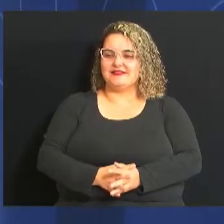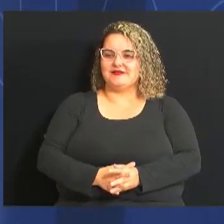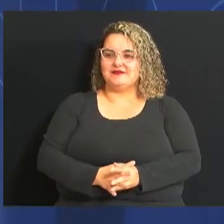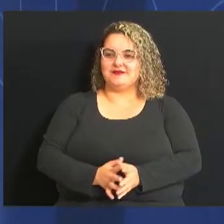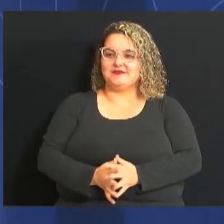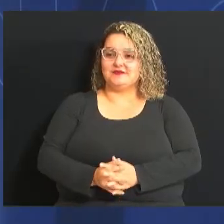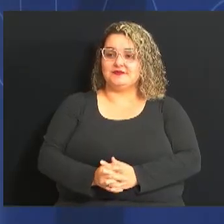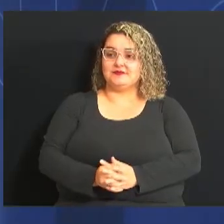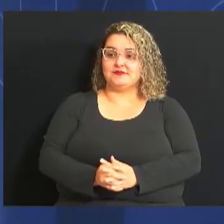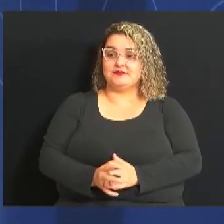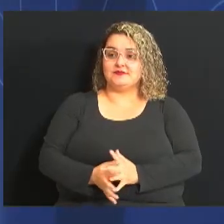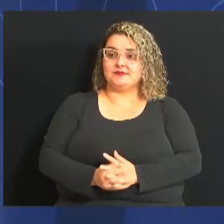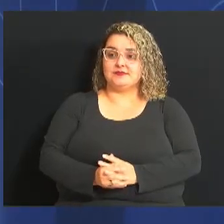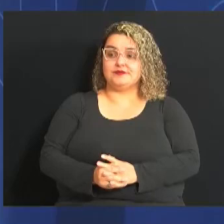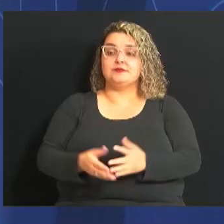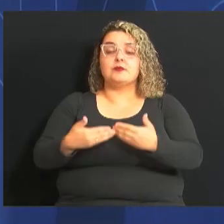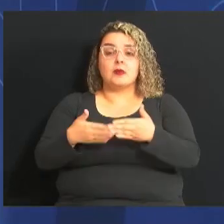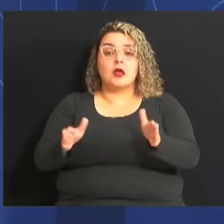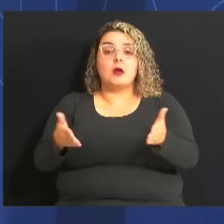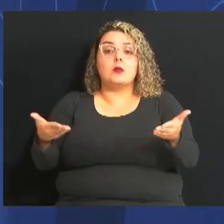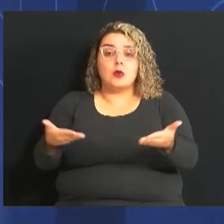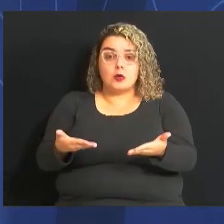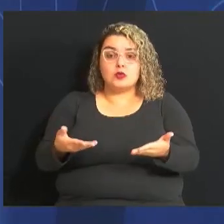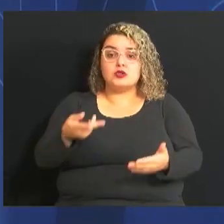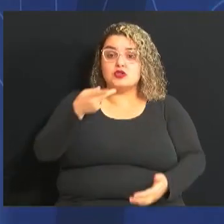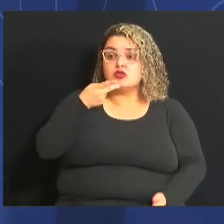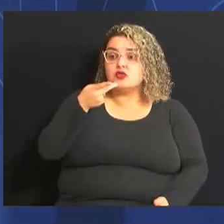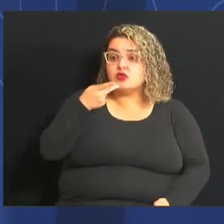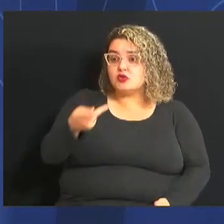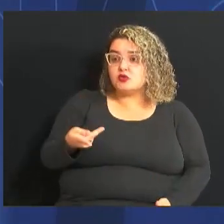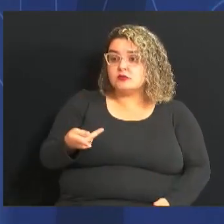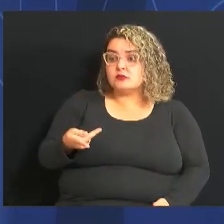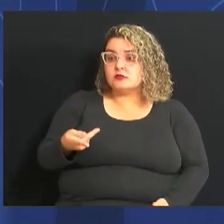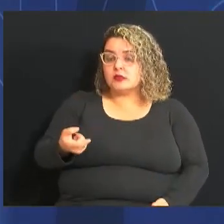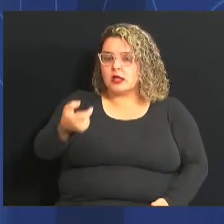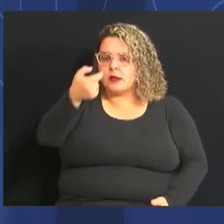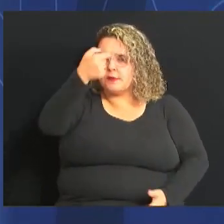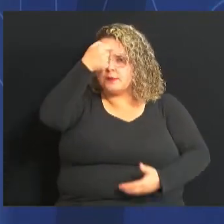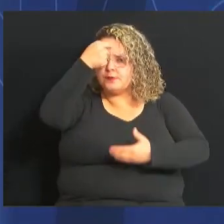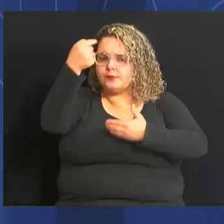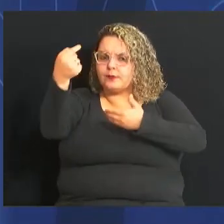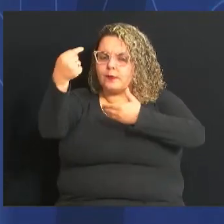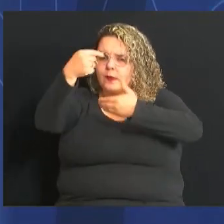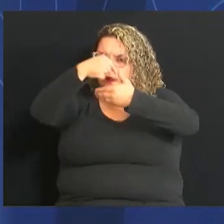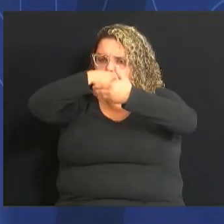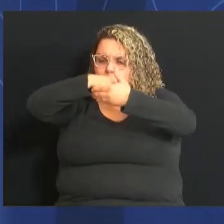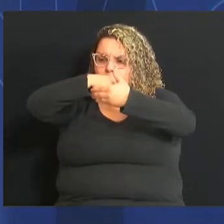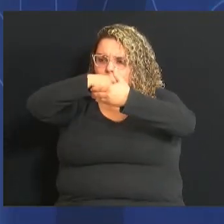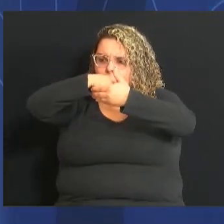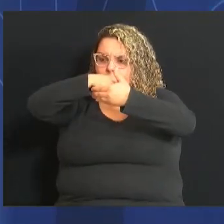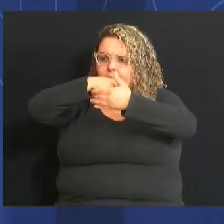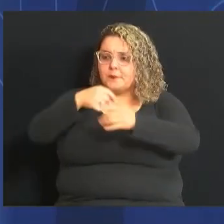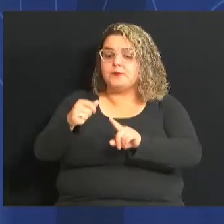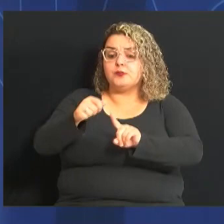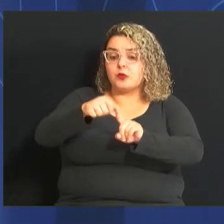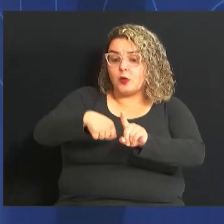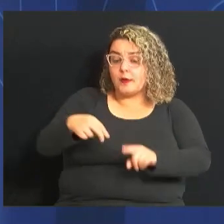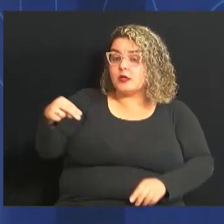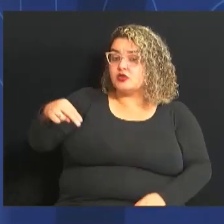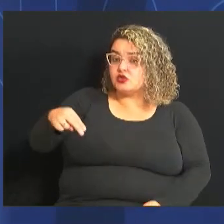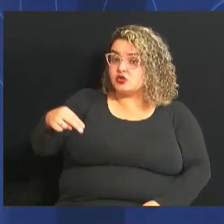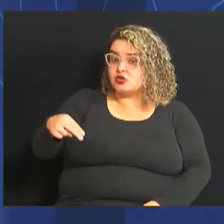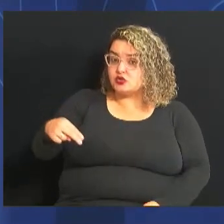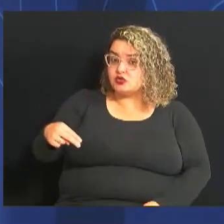E a gente abre a edição de hoje falando sobre conscientização. Nós estamos no mês de novembro, um mês